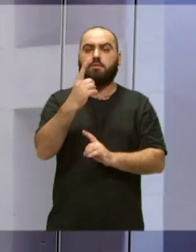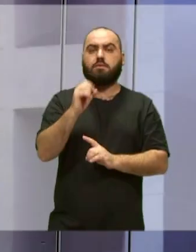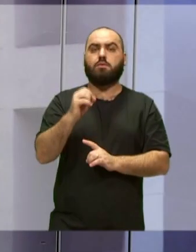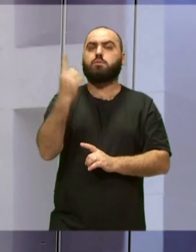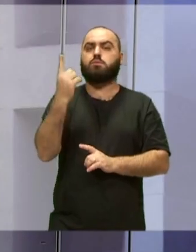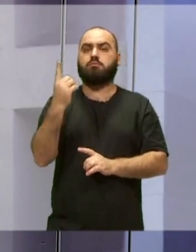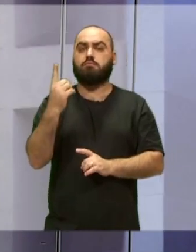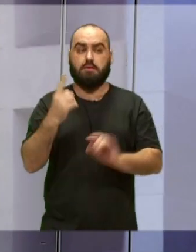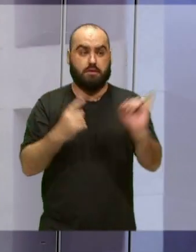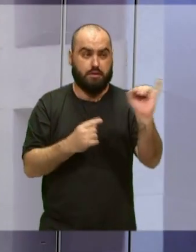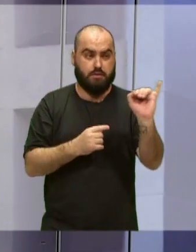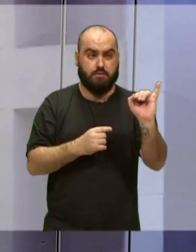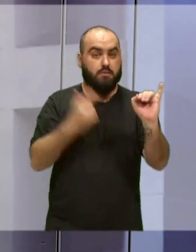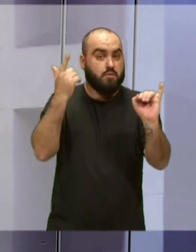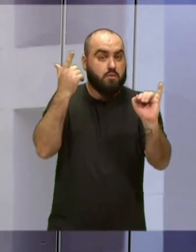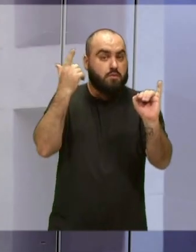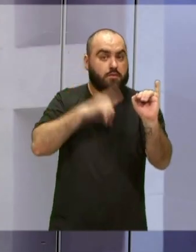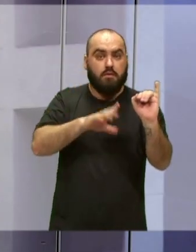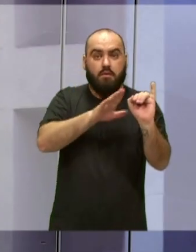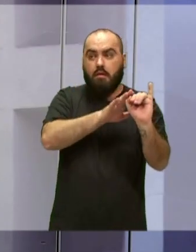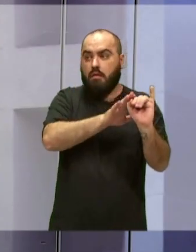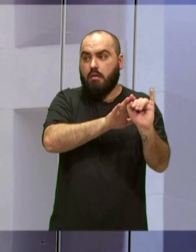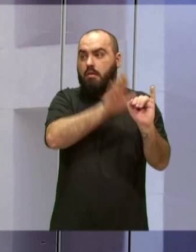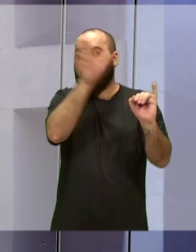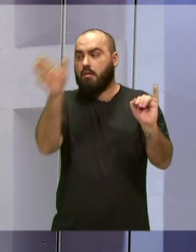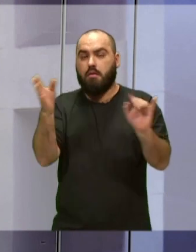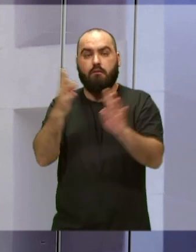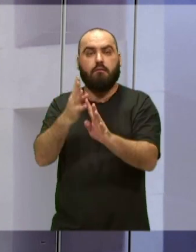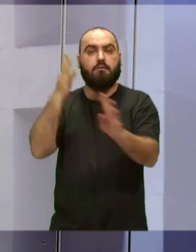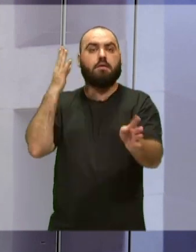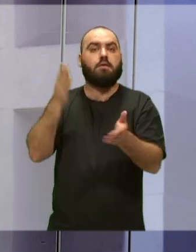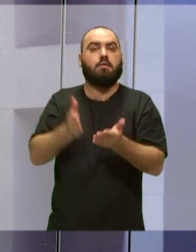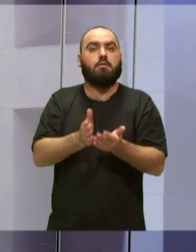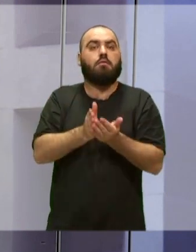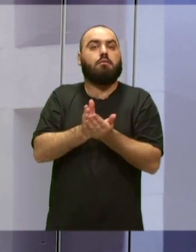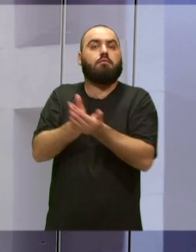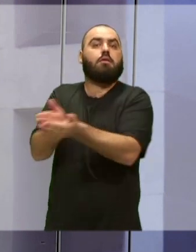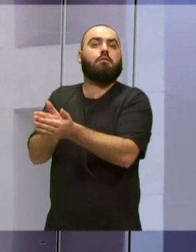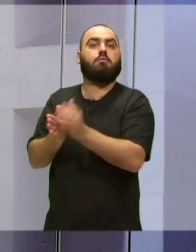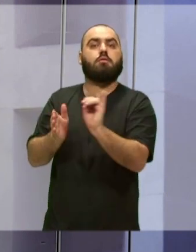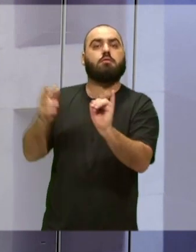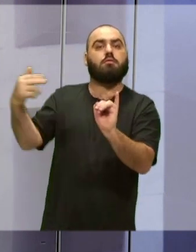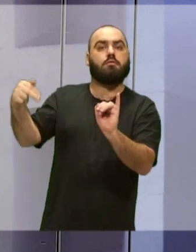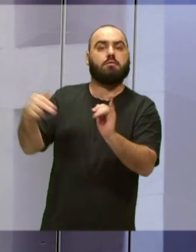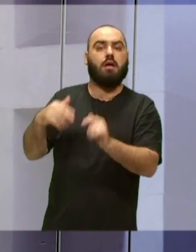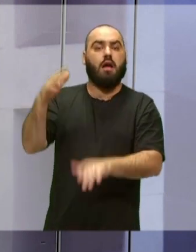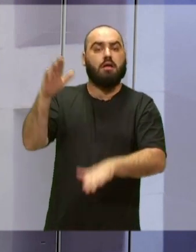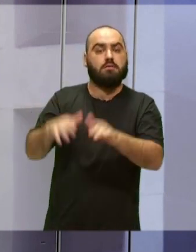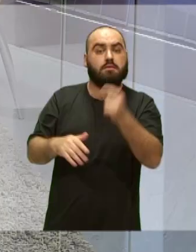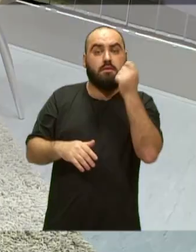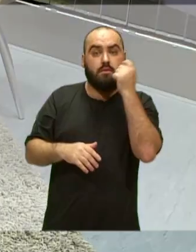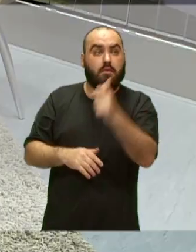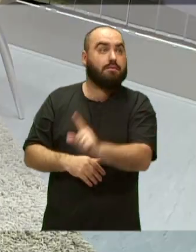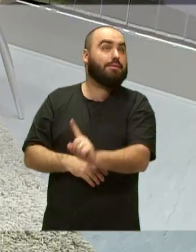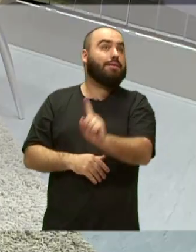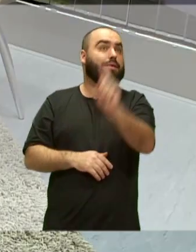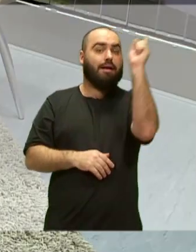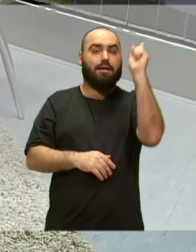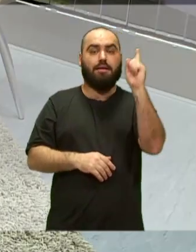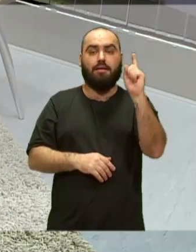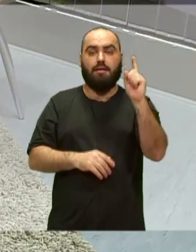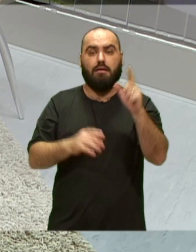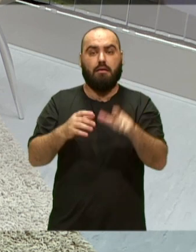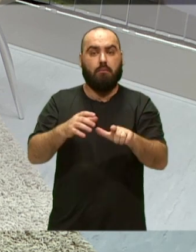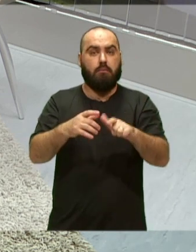tás Dent de itaji tu não consegue a fila do do do ferro bote às vezes Tá ali tá quase lá em cabeçudas daqui um pouco tá lá no